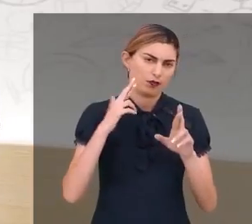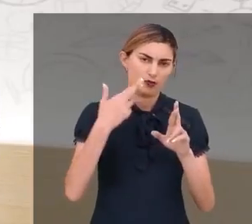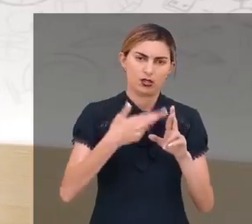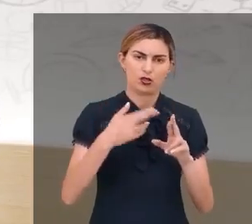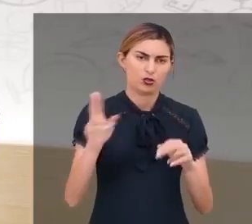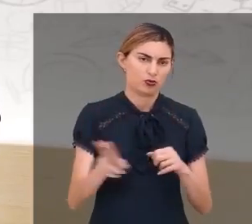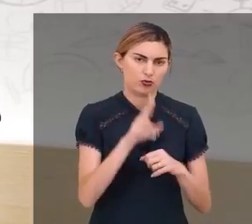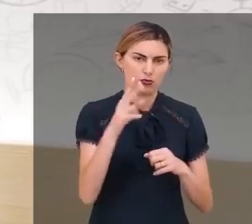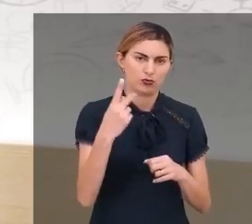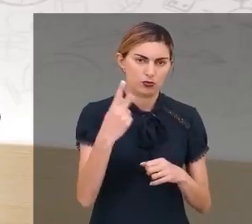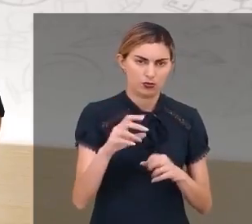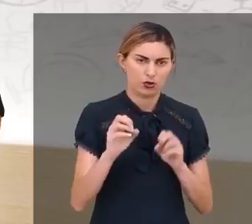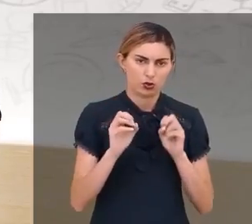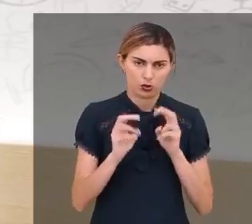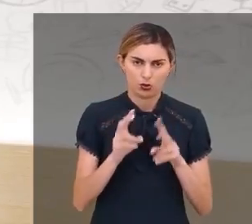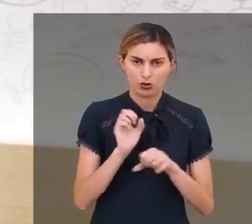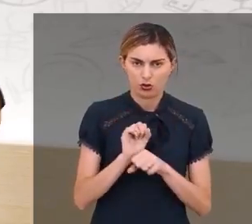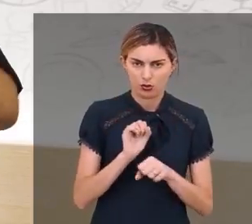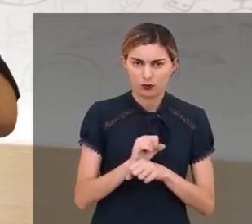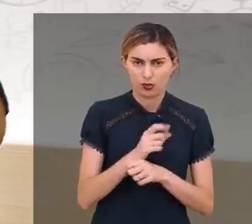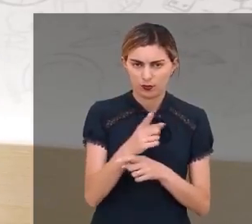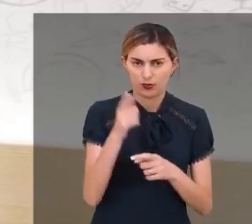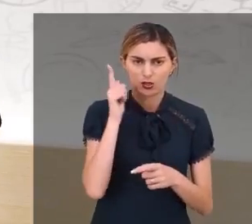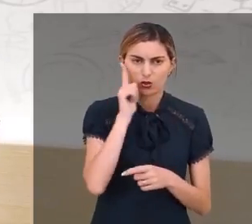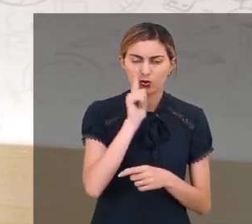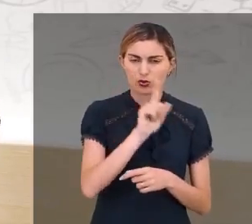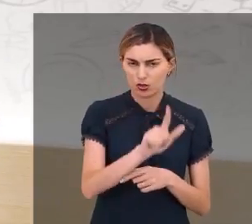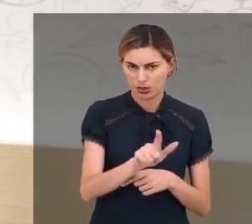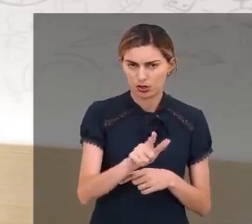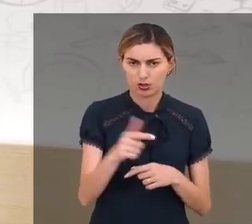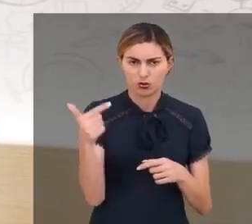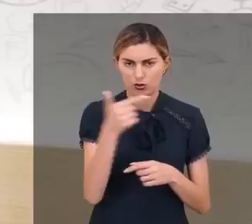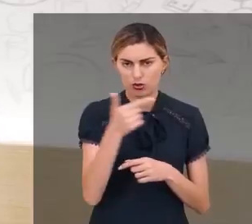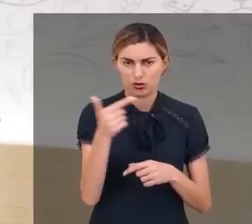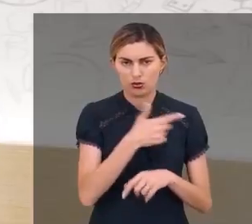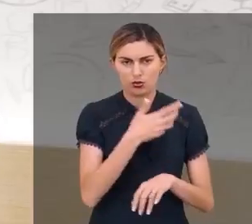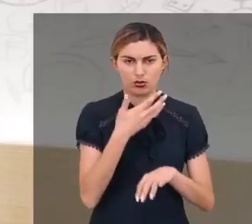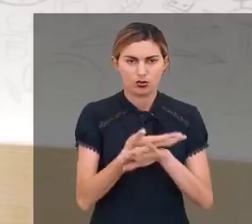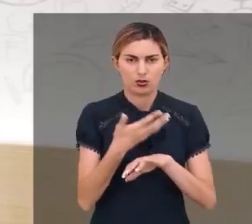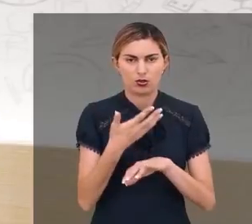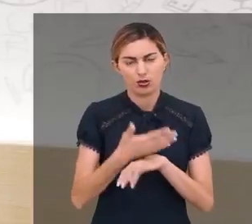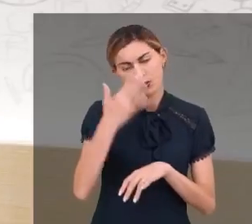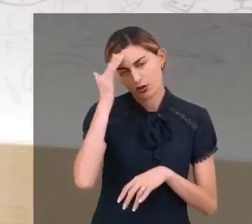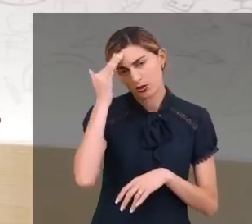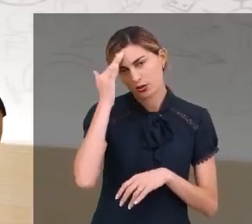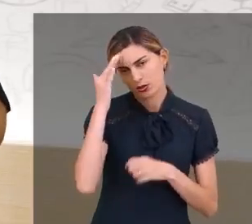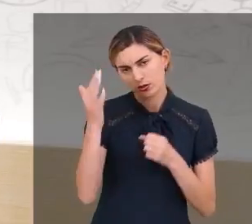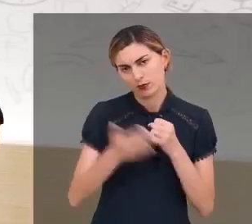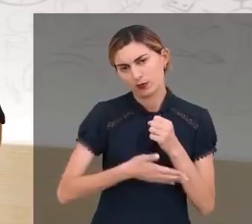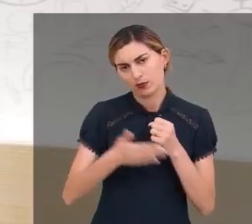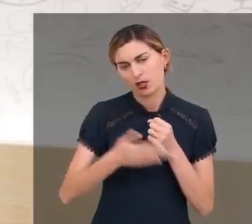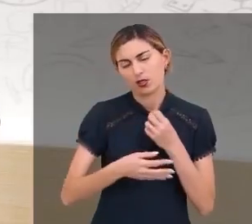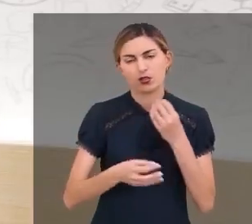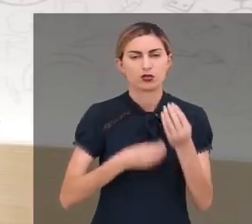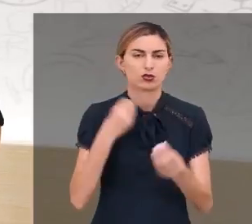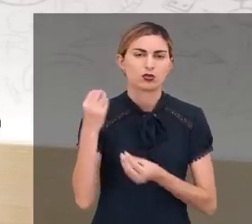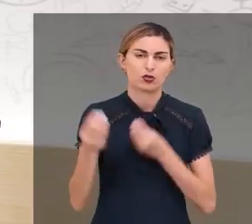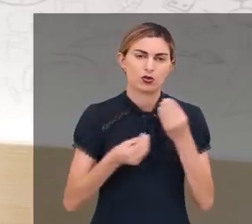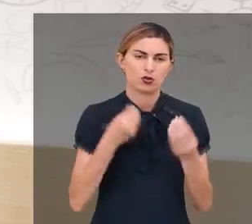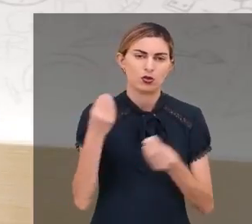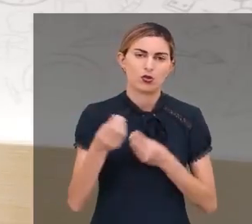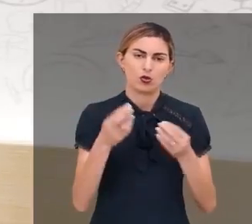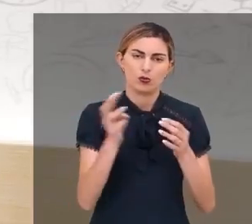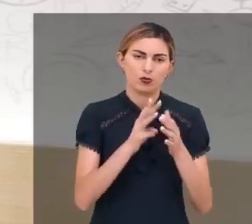referência sobre a utilização dele. Ok? Eu espero que a gente tenha conseguido, nessa segunda competência, entender basicamente como é que